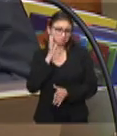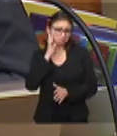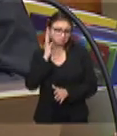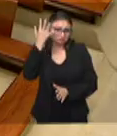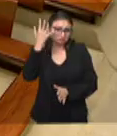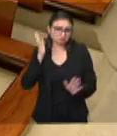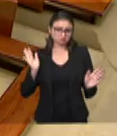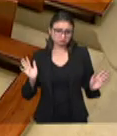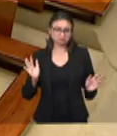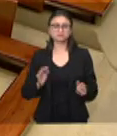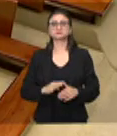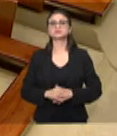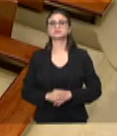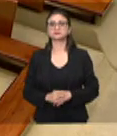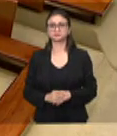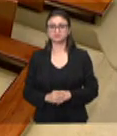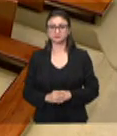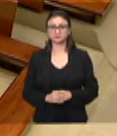satisfeita.